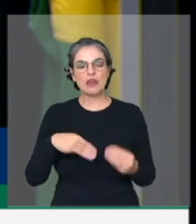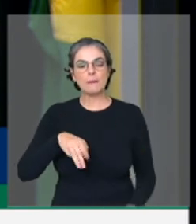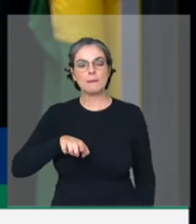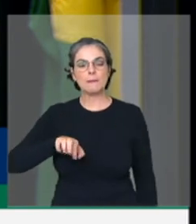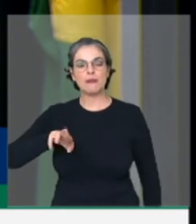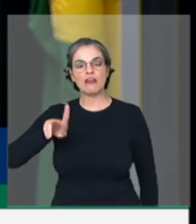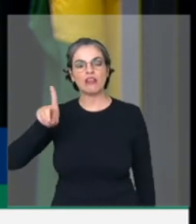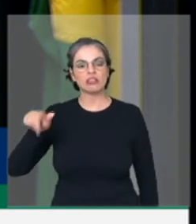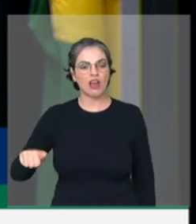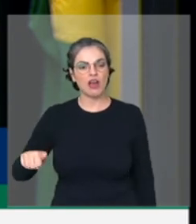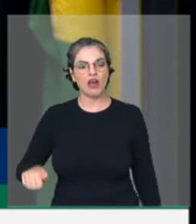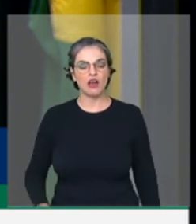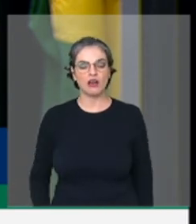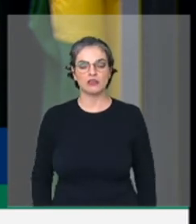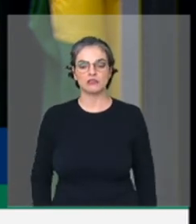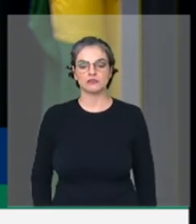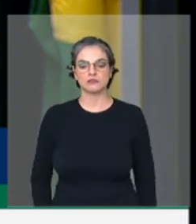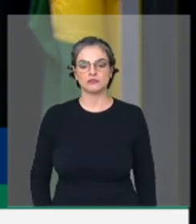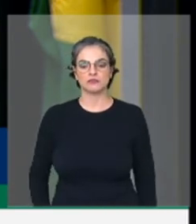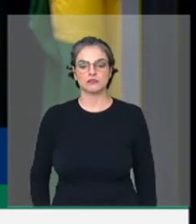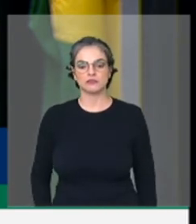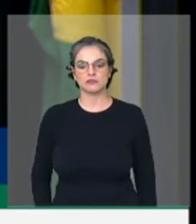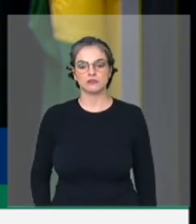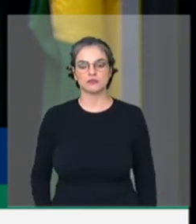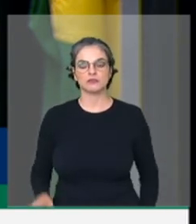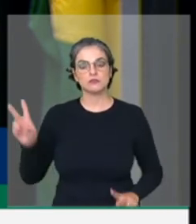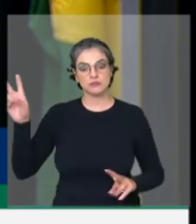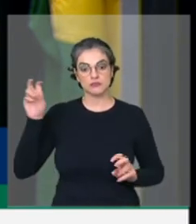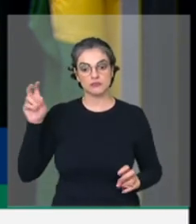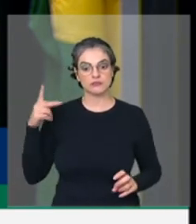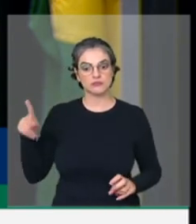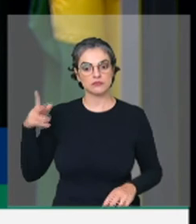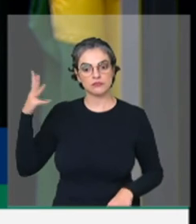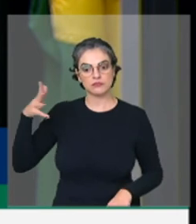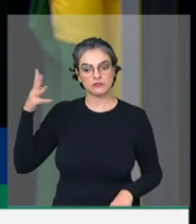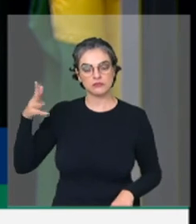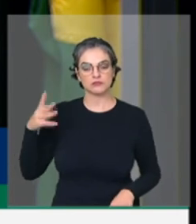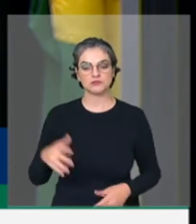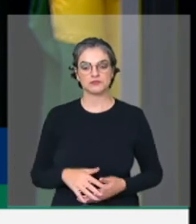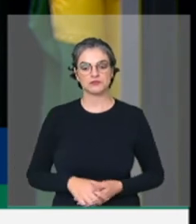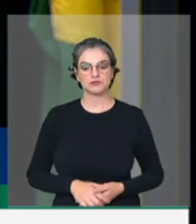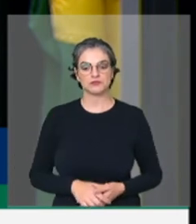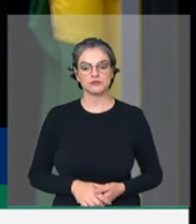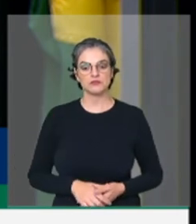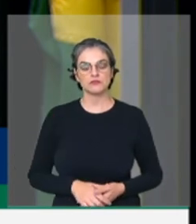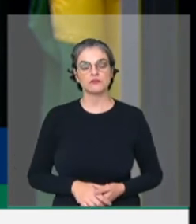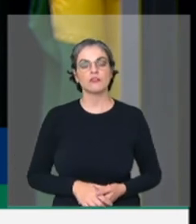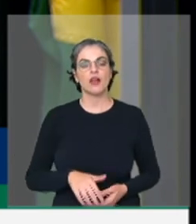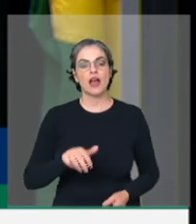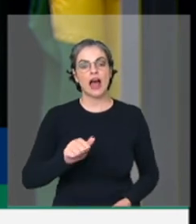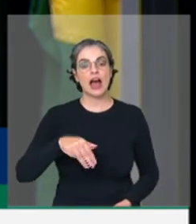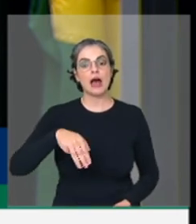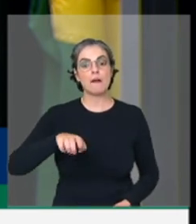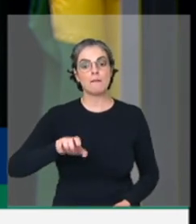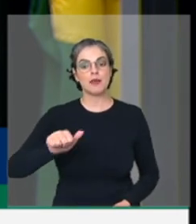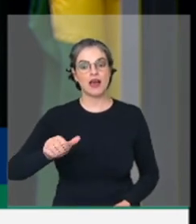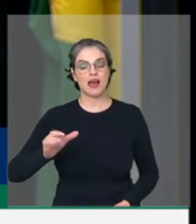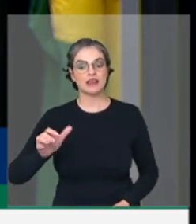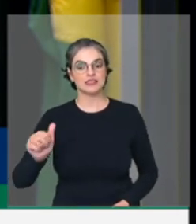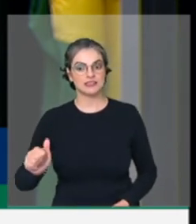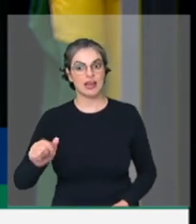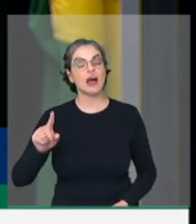merda. A ameaça é considerada um crime que pode ser praticado de toda forma,